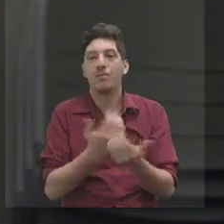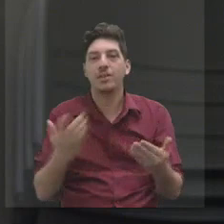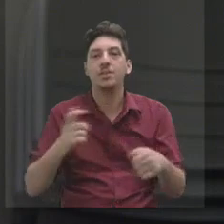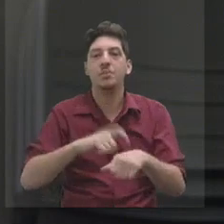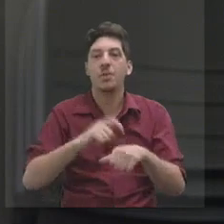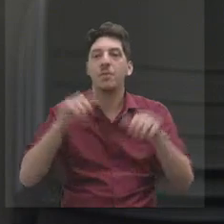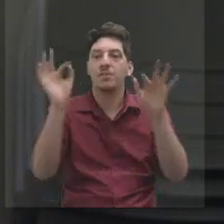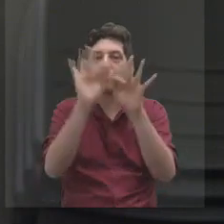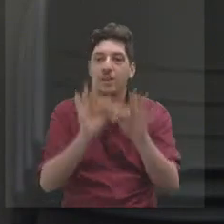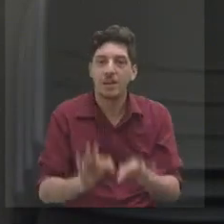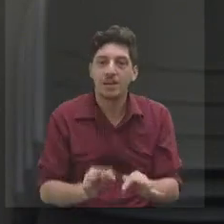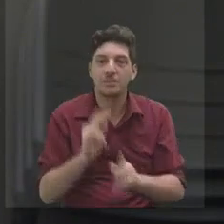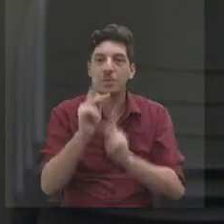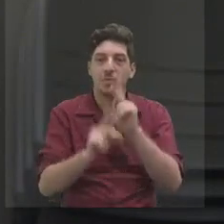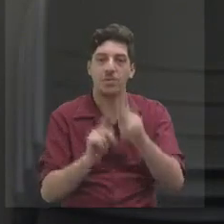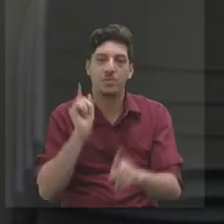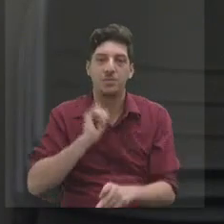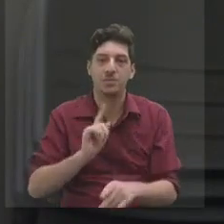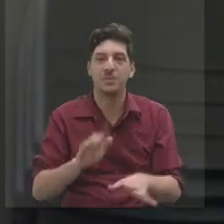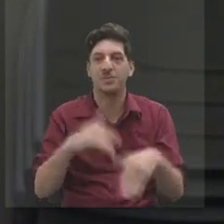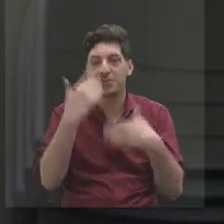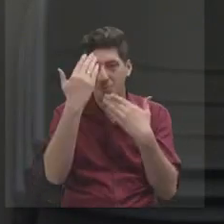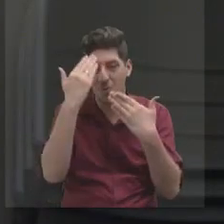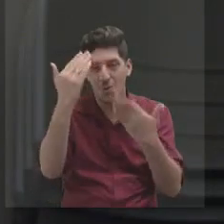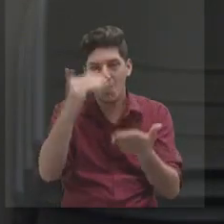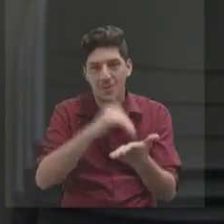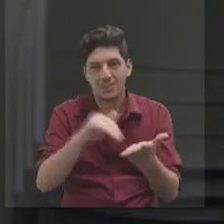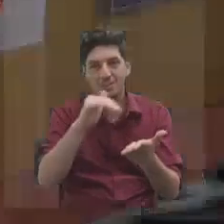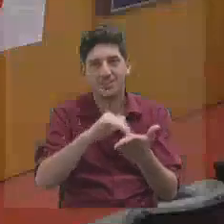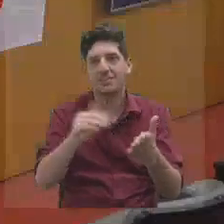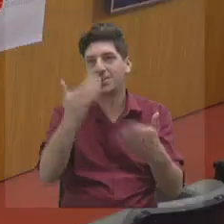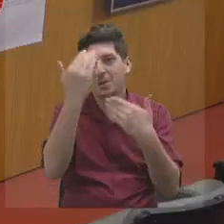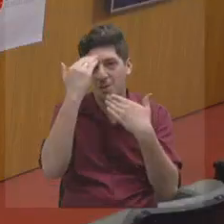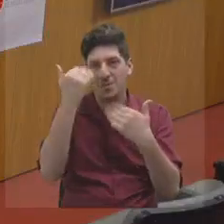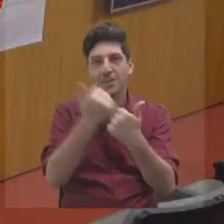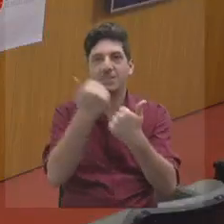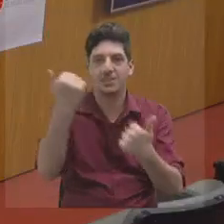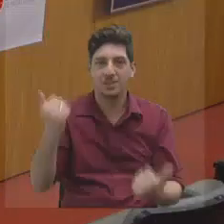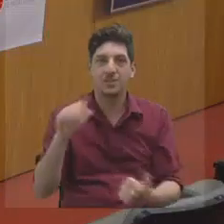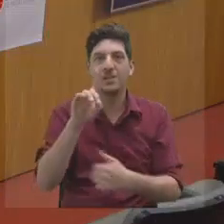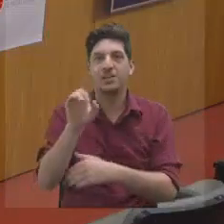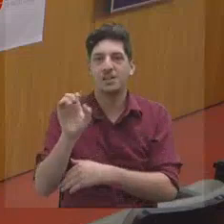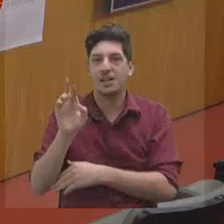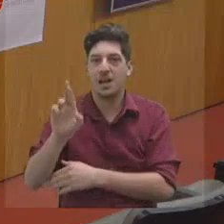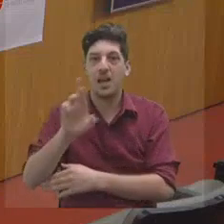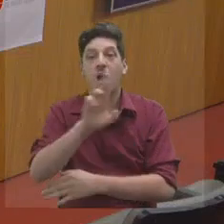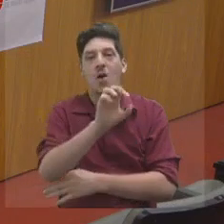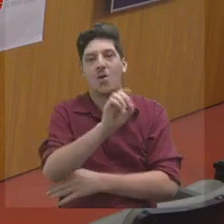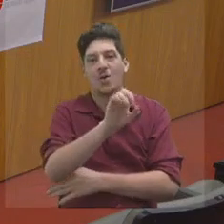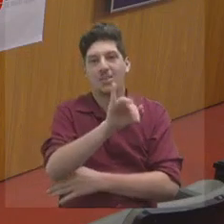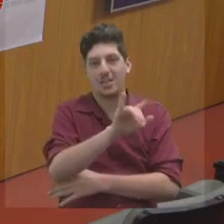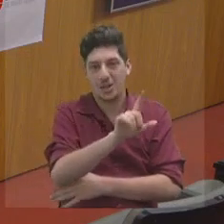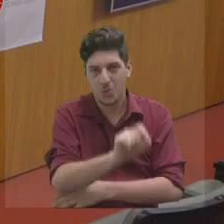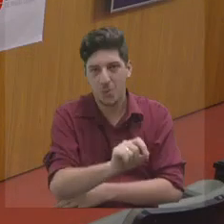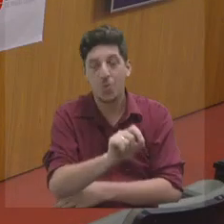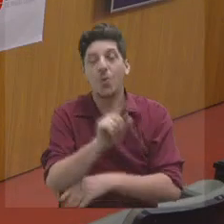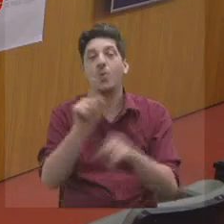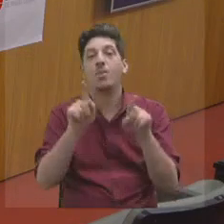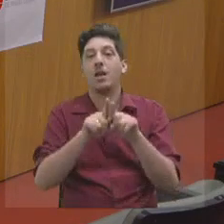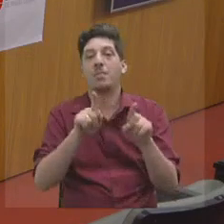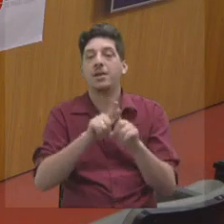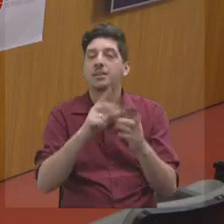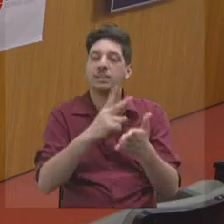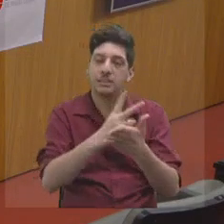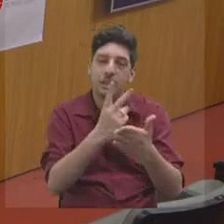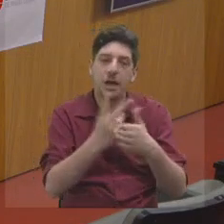felizes para o povo de Minas Gerais então muito obrigado secretário Obrigado aí o diretor Dr Rodrigo Tavares que tem também auxiliado